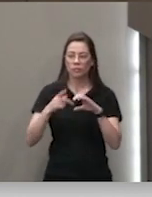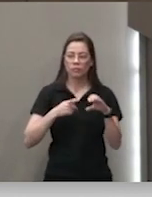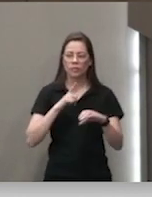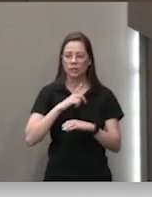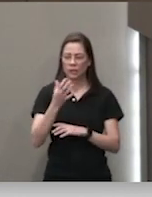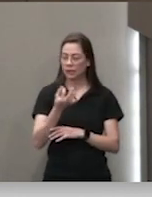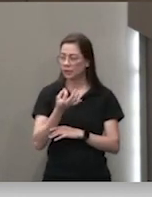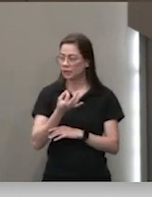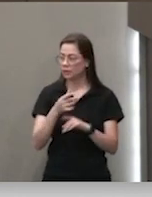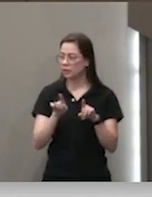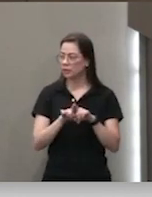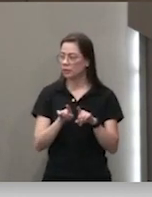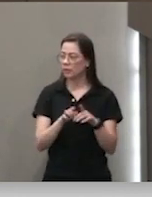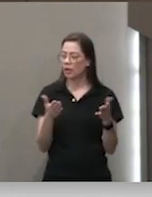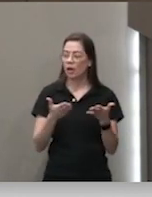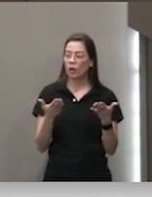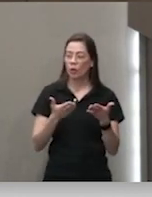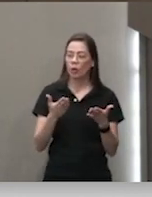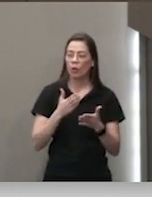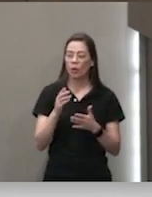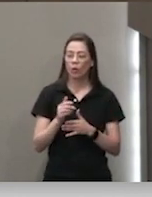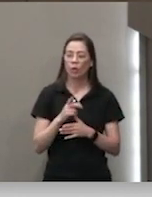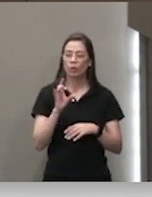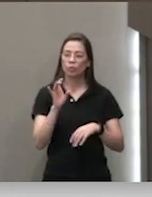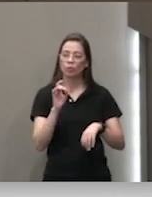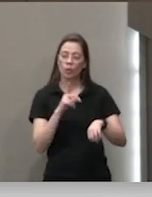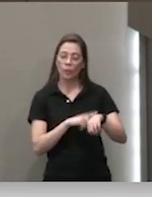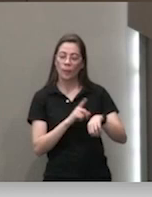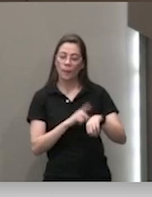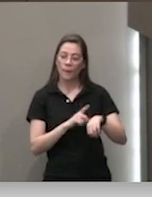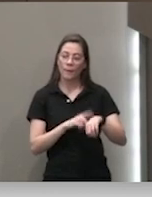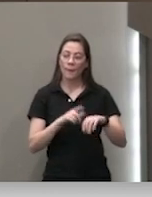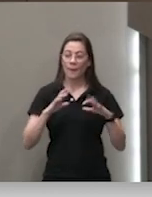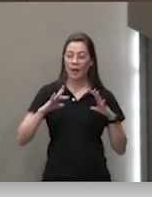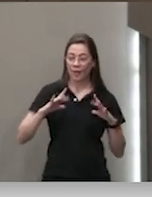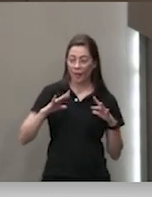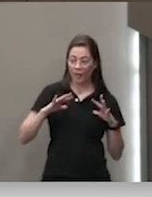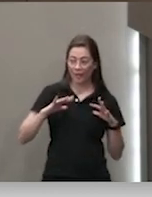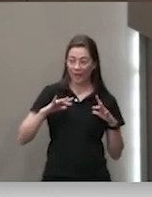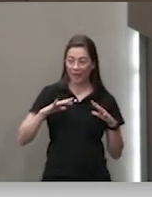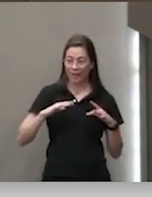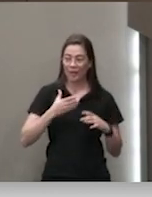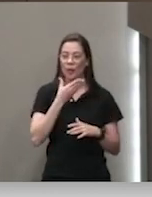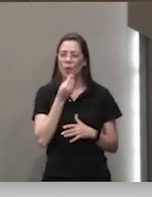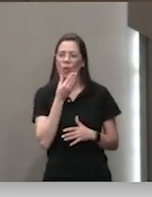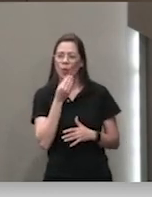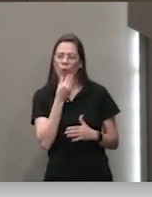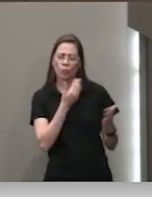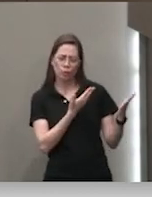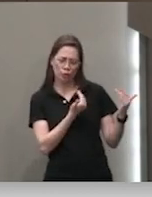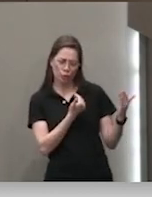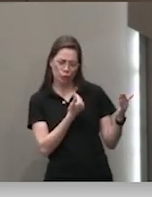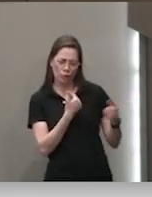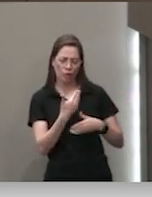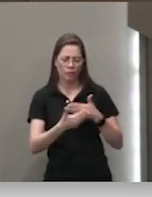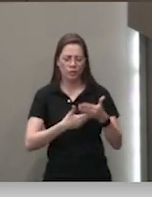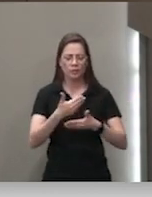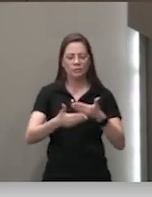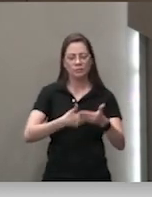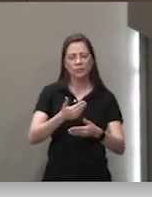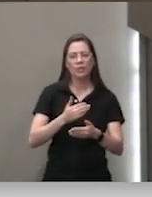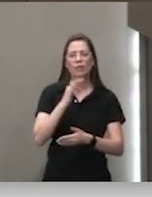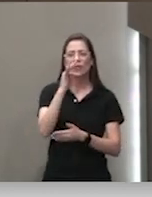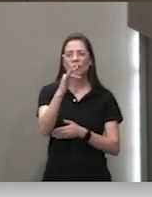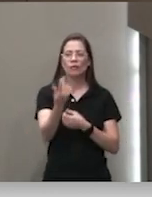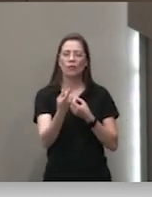certeza, agora, quem sabe, seja aí somente um tempo, umas férias. O senhor é um homem novo ainda, quem sabe, nos próximos pleitos,